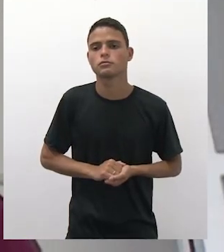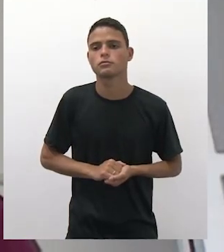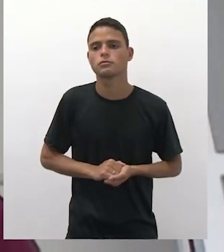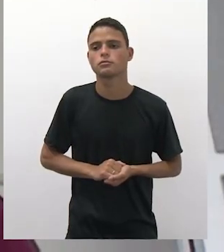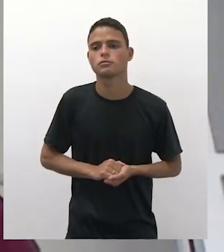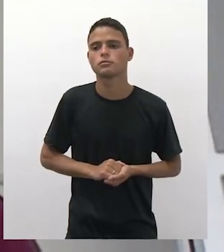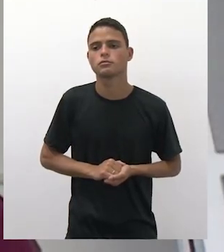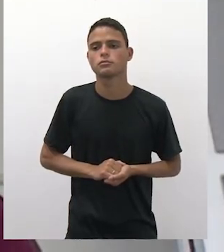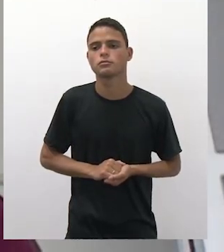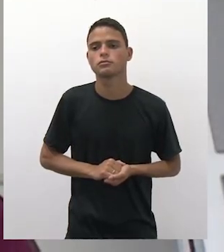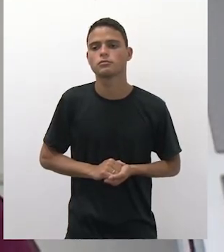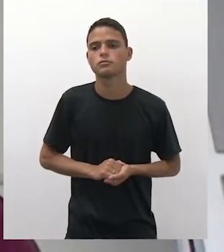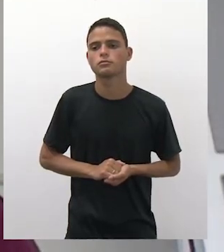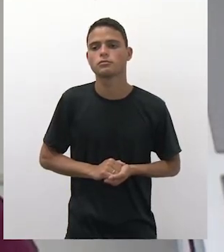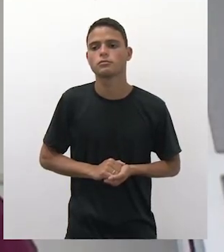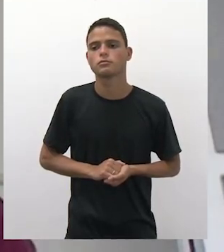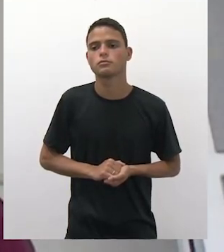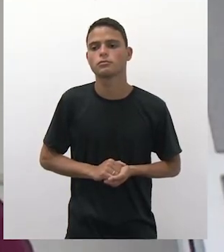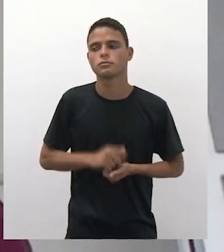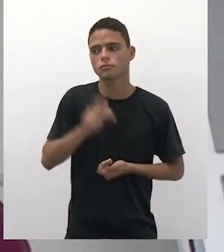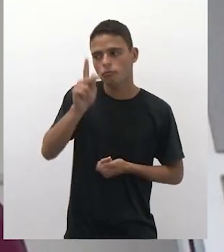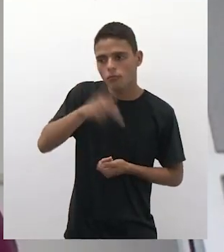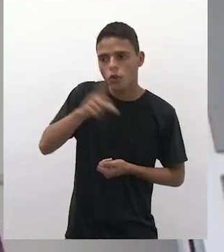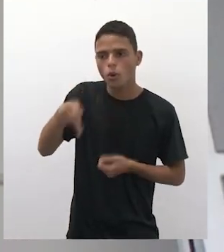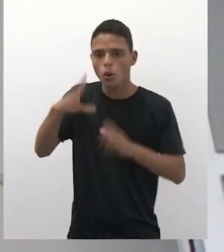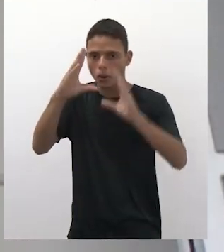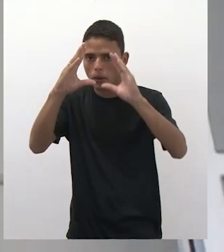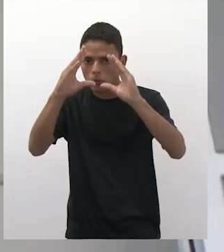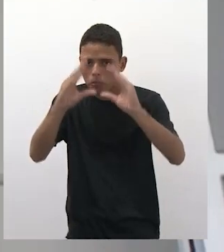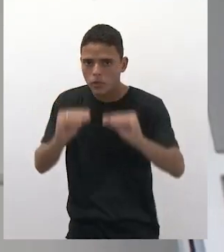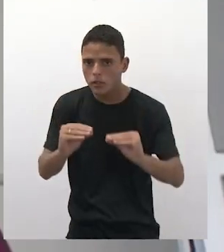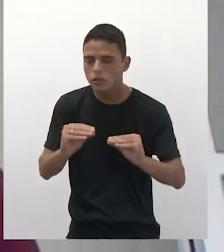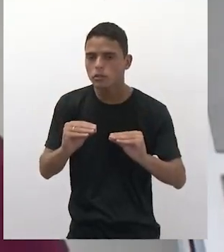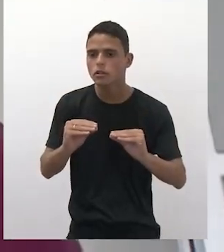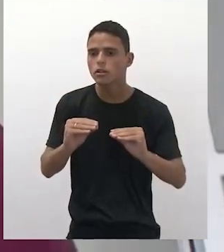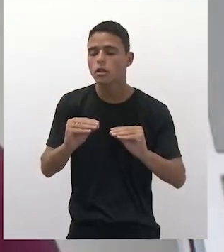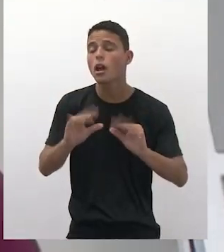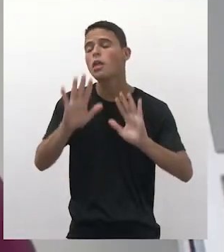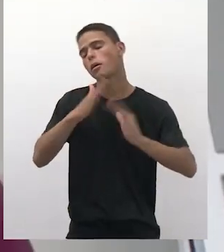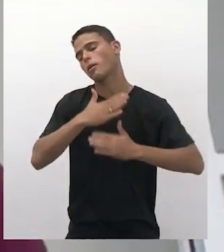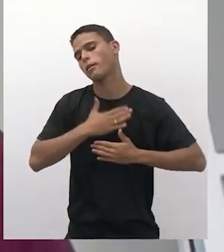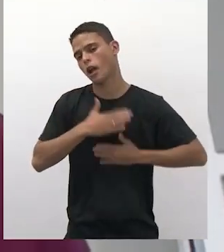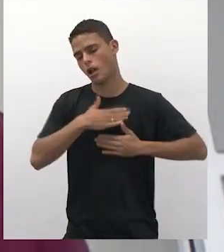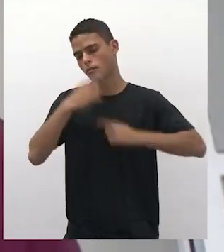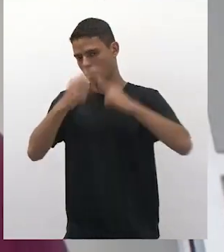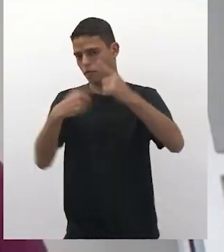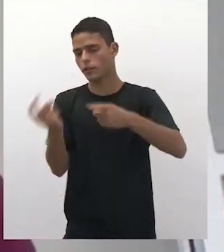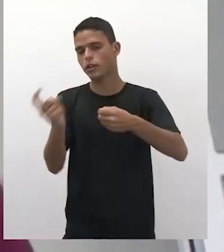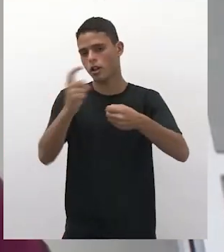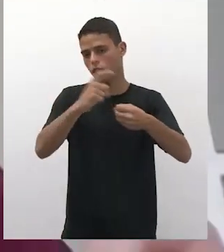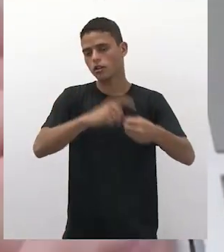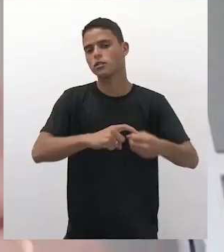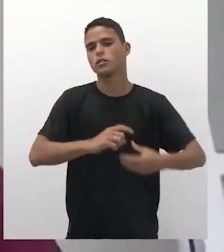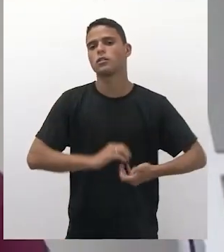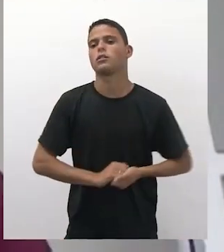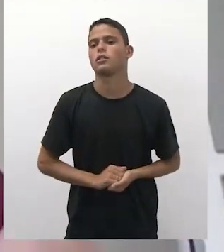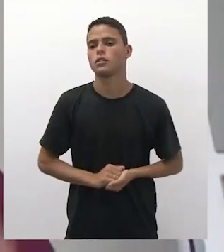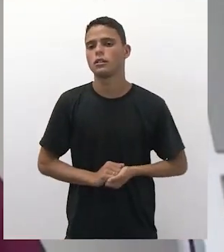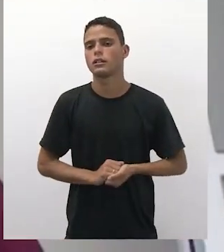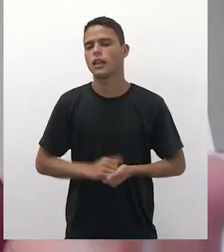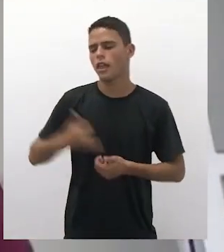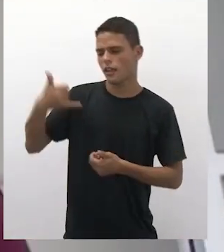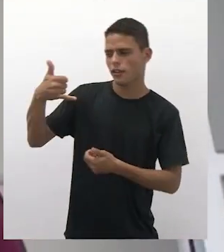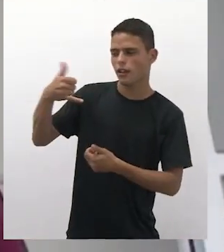A professora, eu acho que caiu, ela desligou, mas ela vai voltar, né? Porque com o